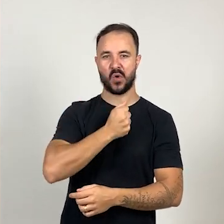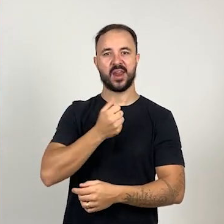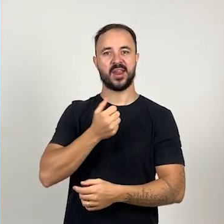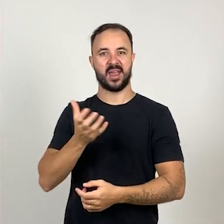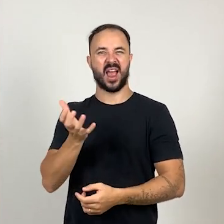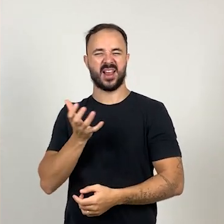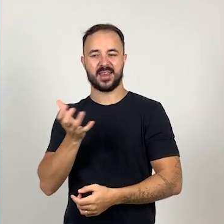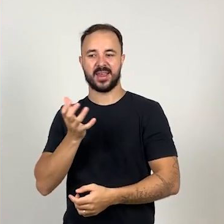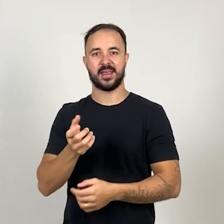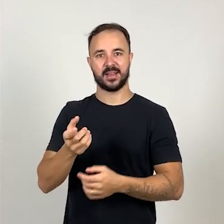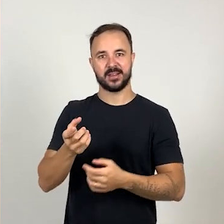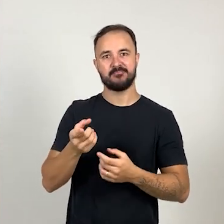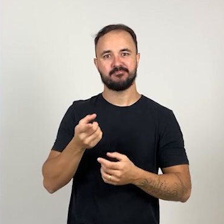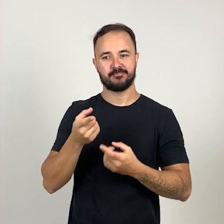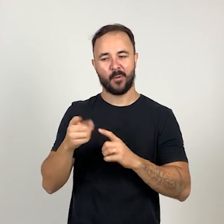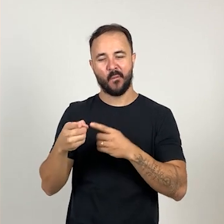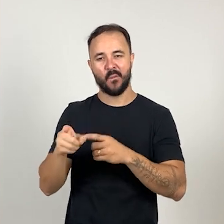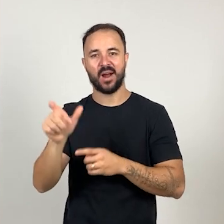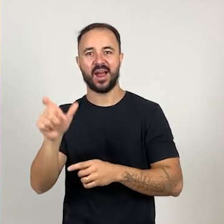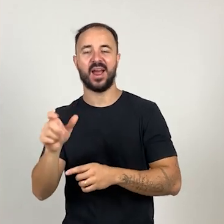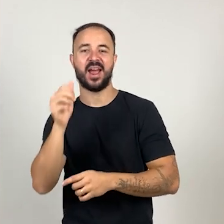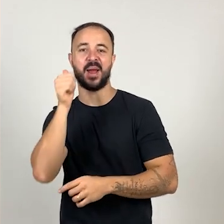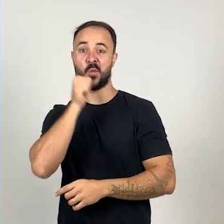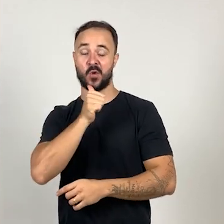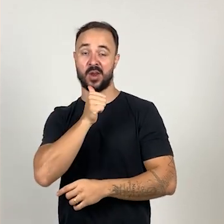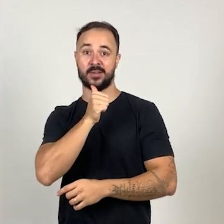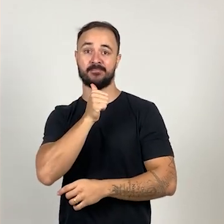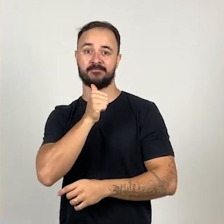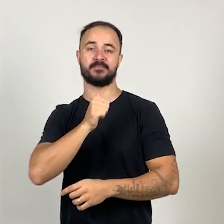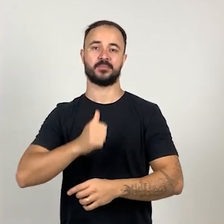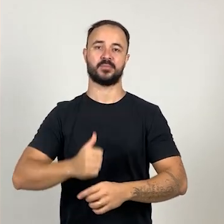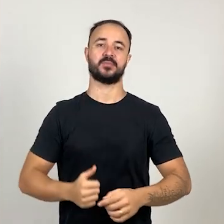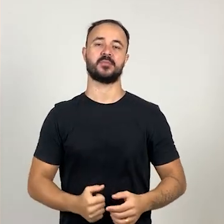homens brancos em relação a mulheres escravizadas.